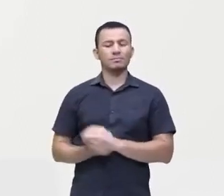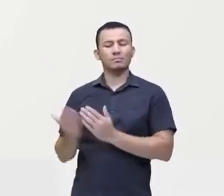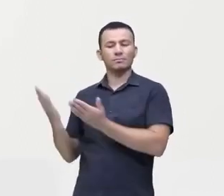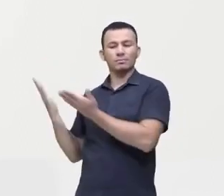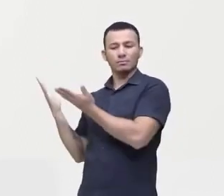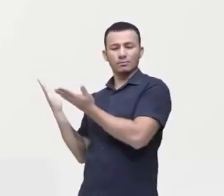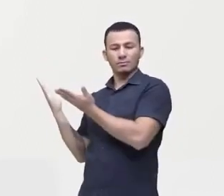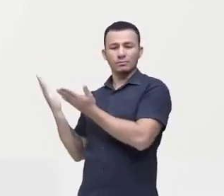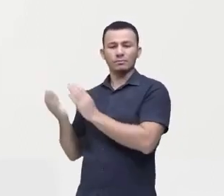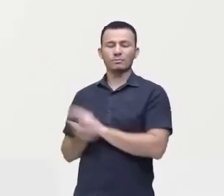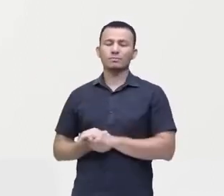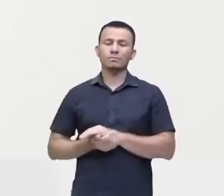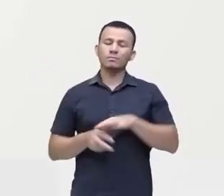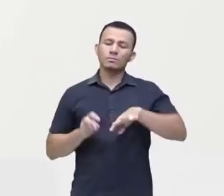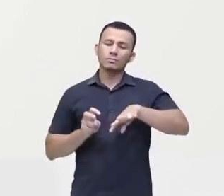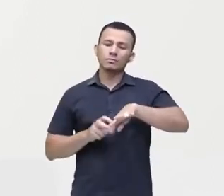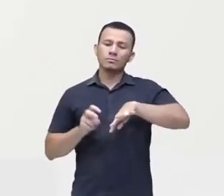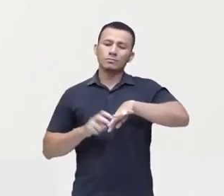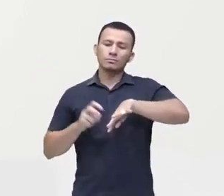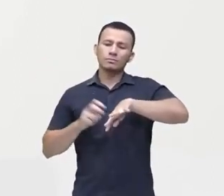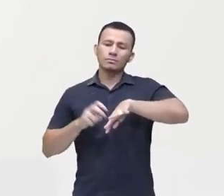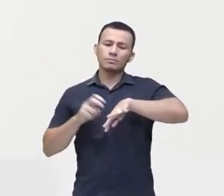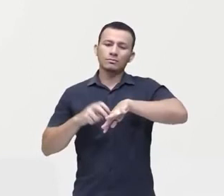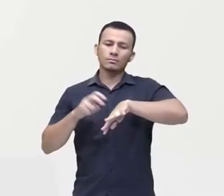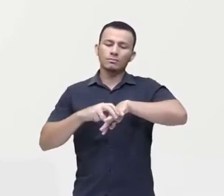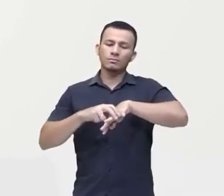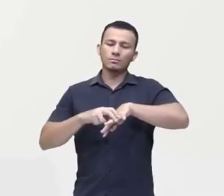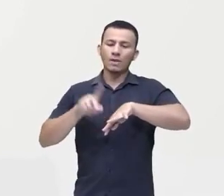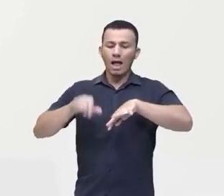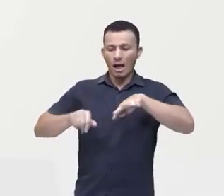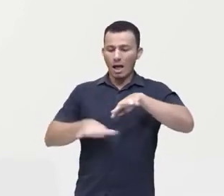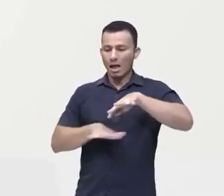ele já está subindo, ele não está no chão.